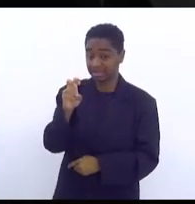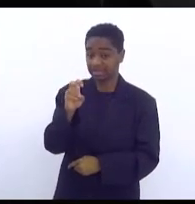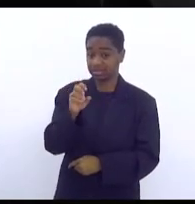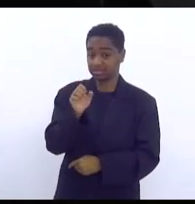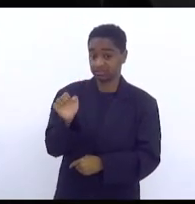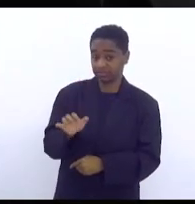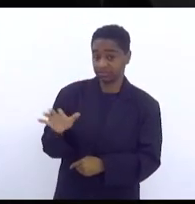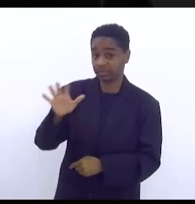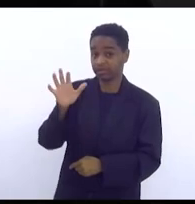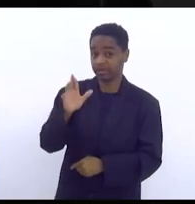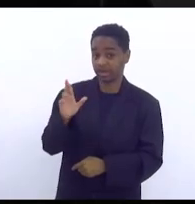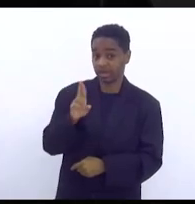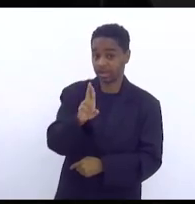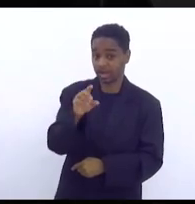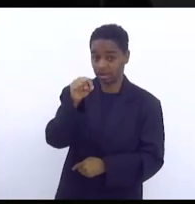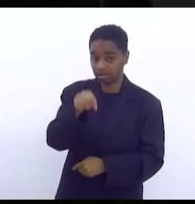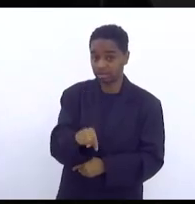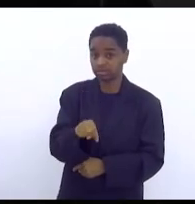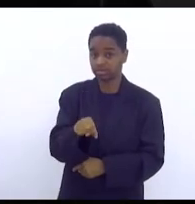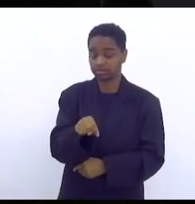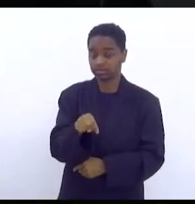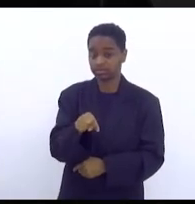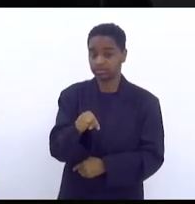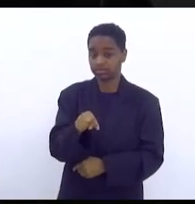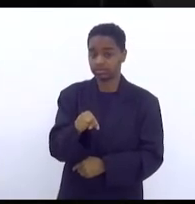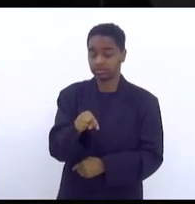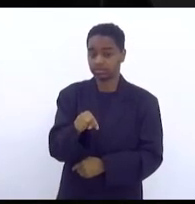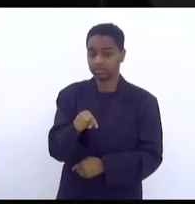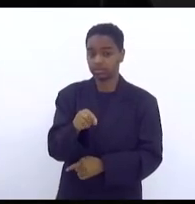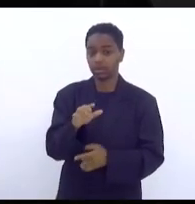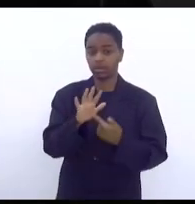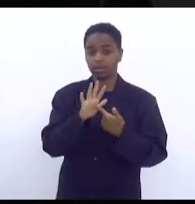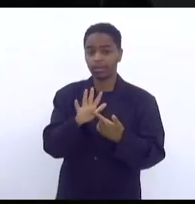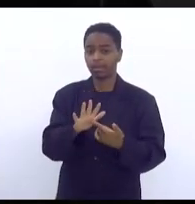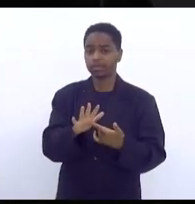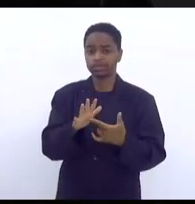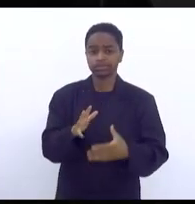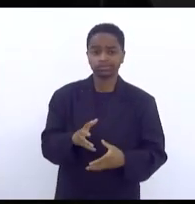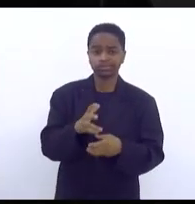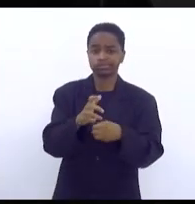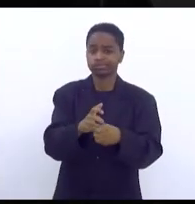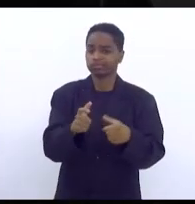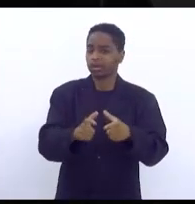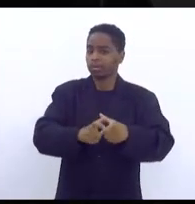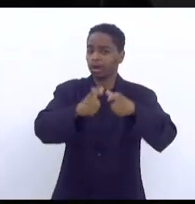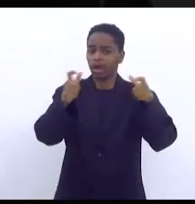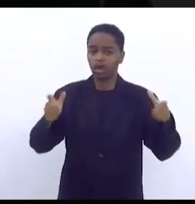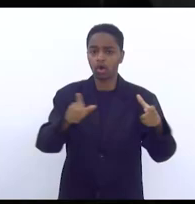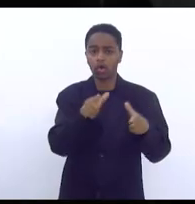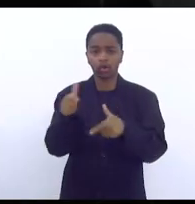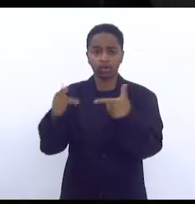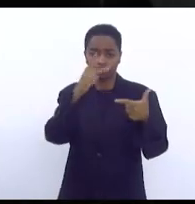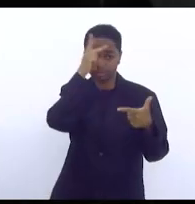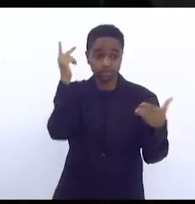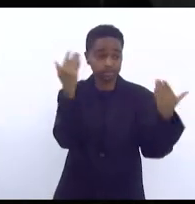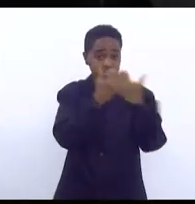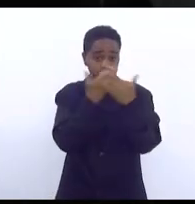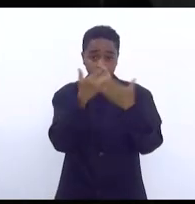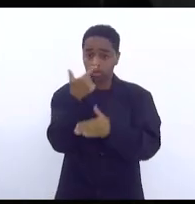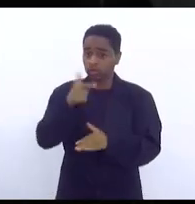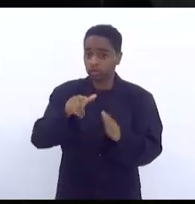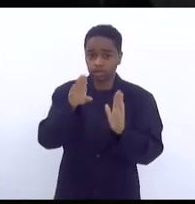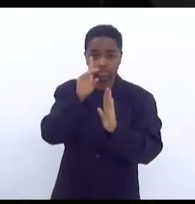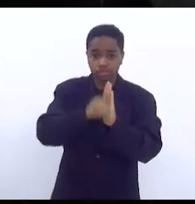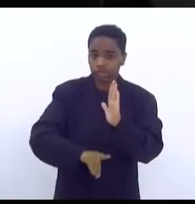comunidades que foram representadas representa muito um número muito maior de pessoas que são invisíveis e não tem direito a